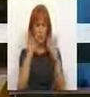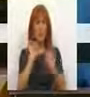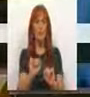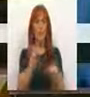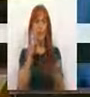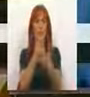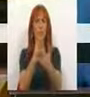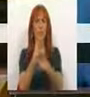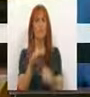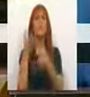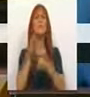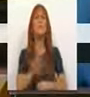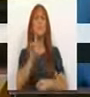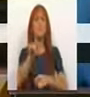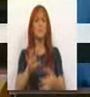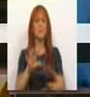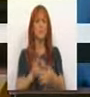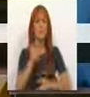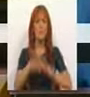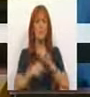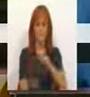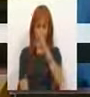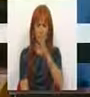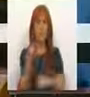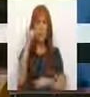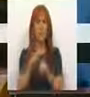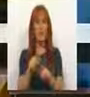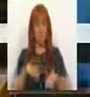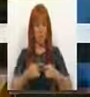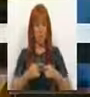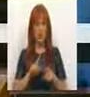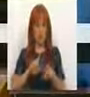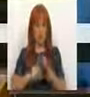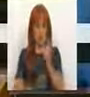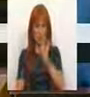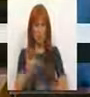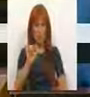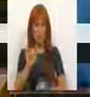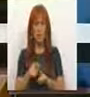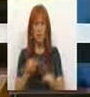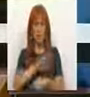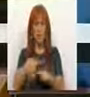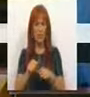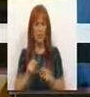das escolas, nomeadamente no que diz respeito à criação dos seus próprios projetos e ao